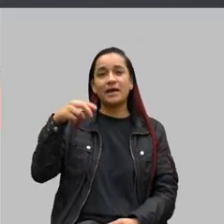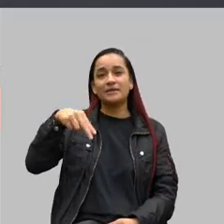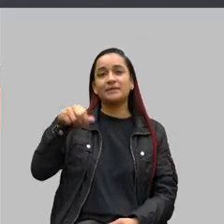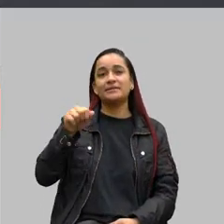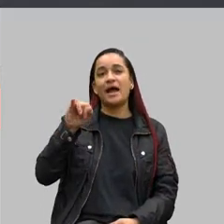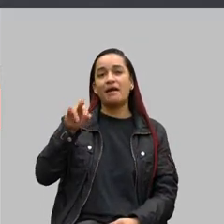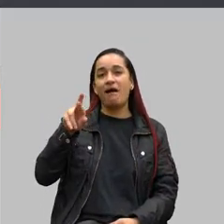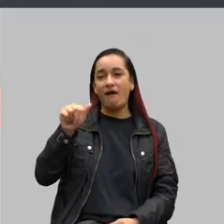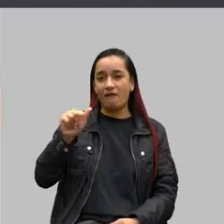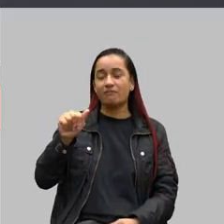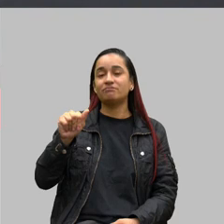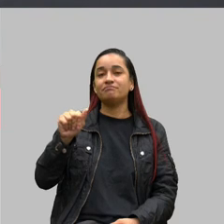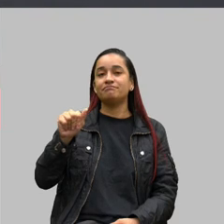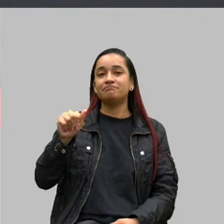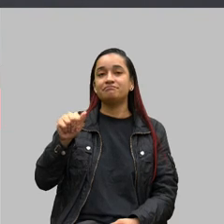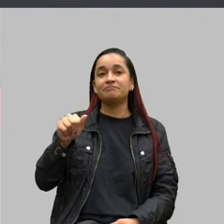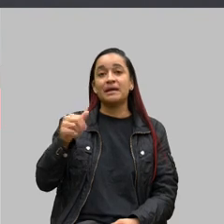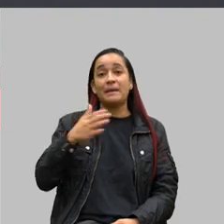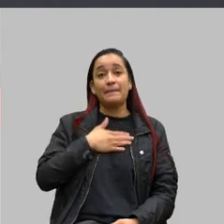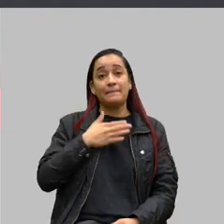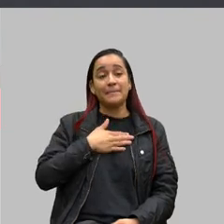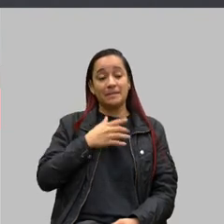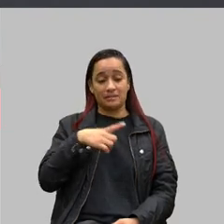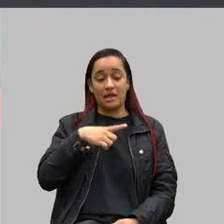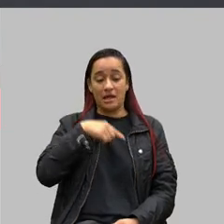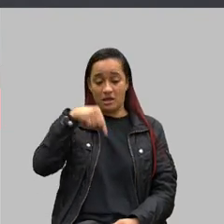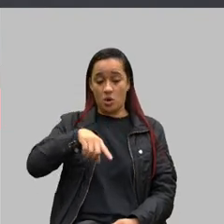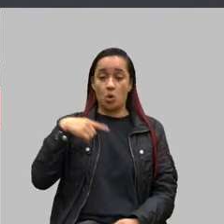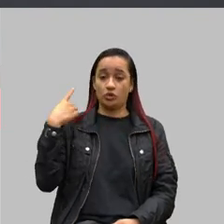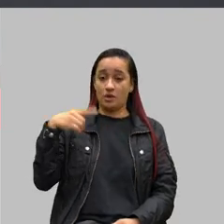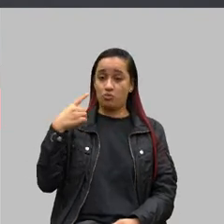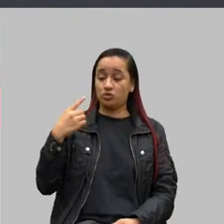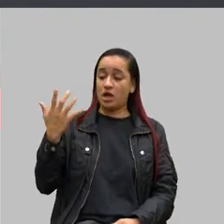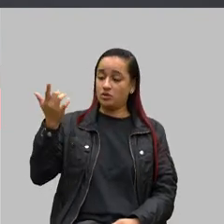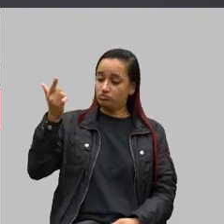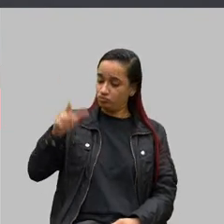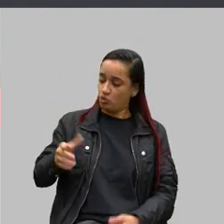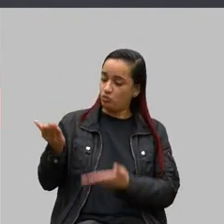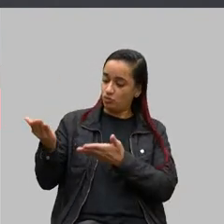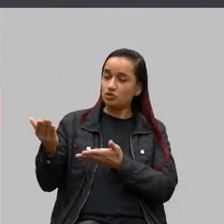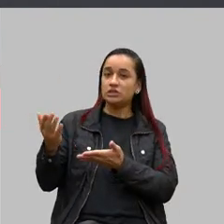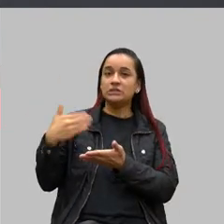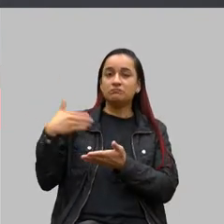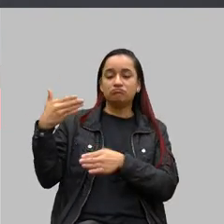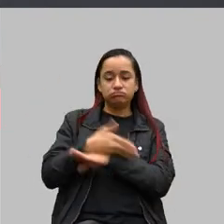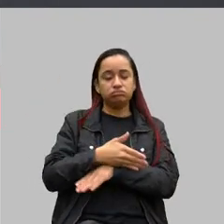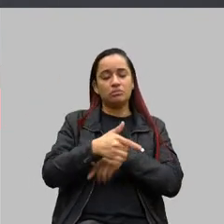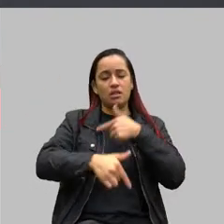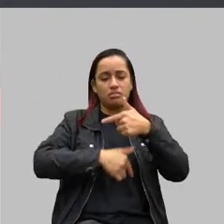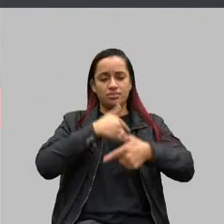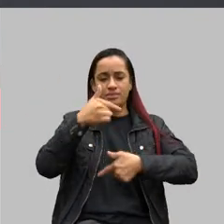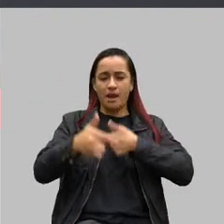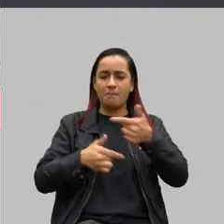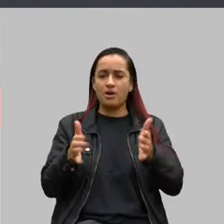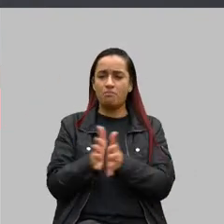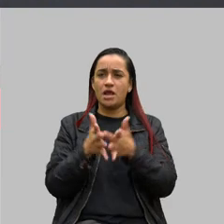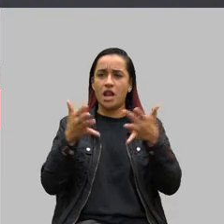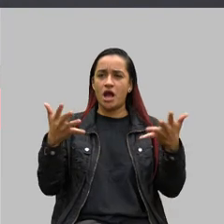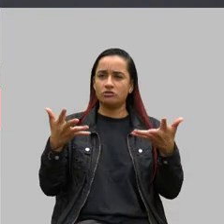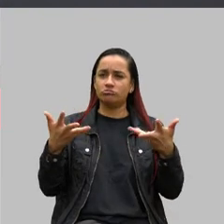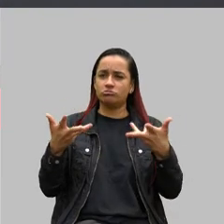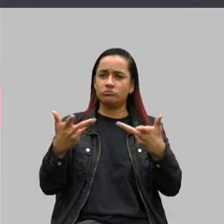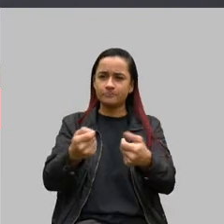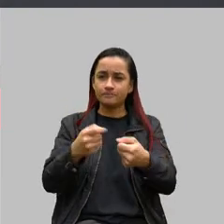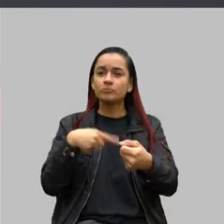que essa que é importante é outra deputada também né que tá aí né em primeiro mandato sendo né fazendo um trabalho né brilhante também e que a gente é